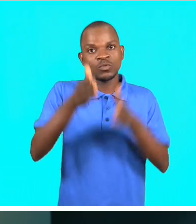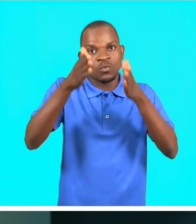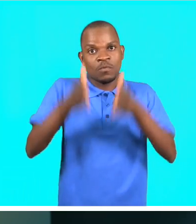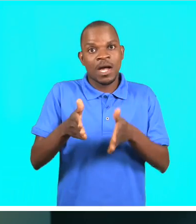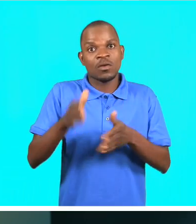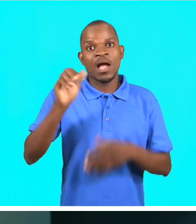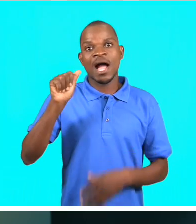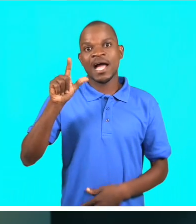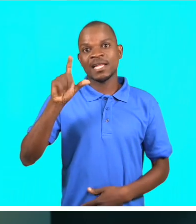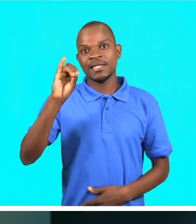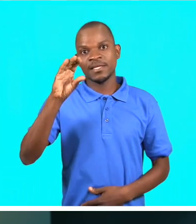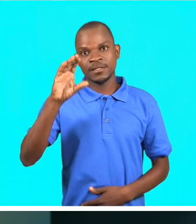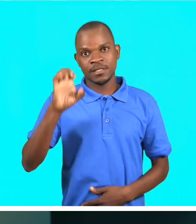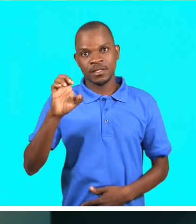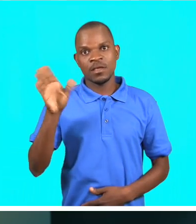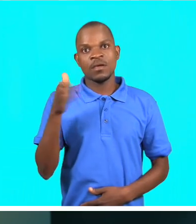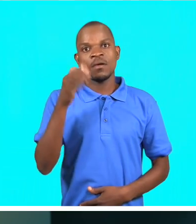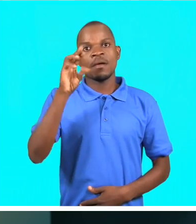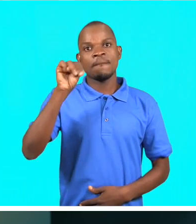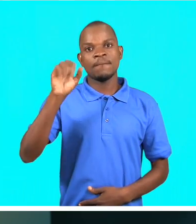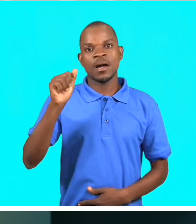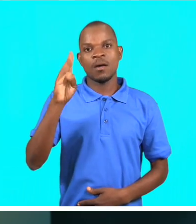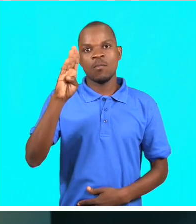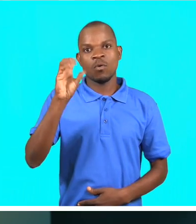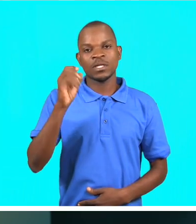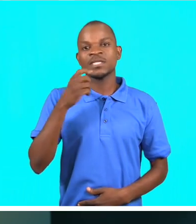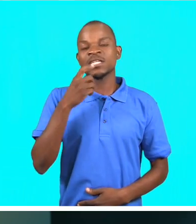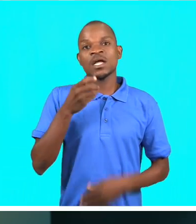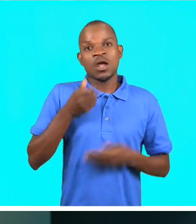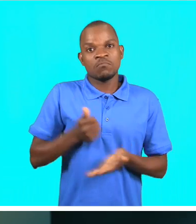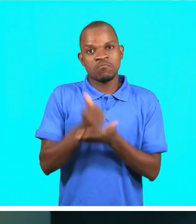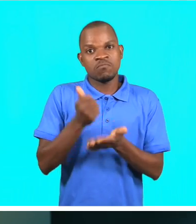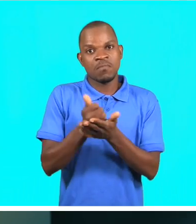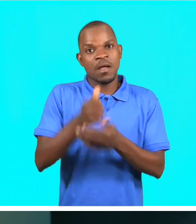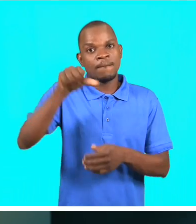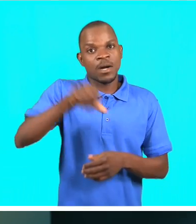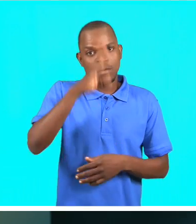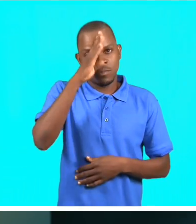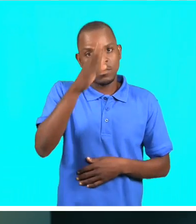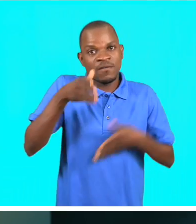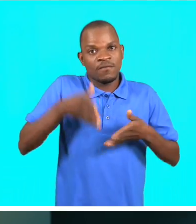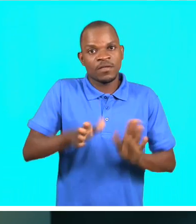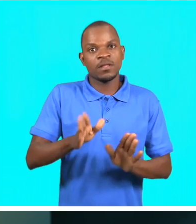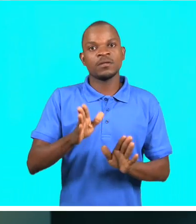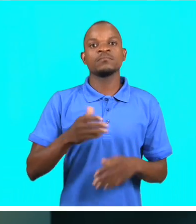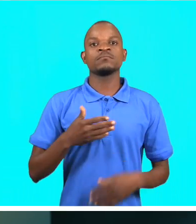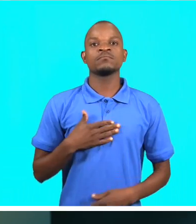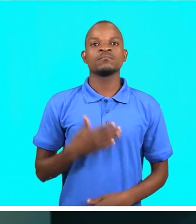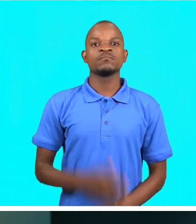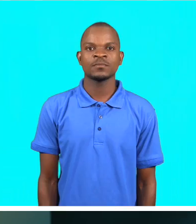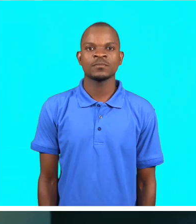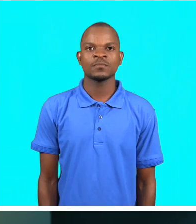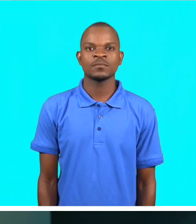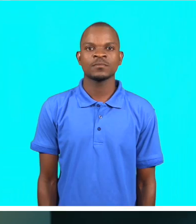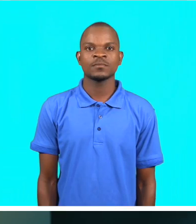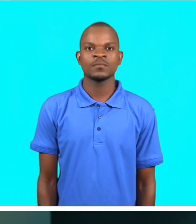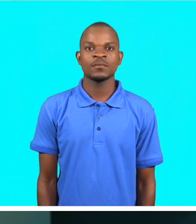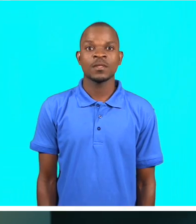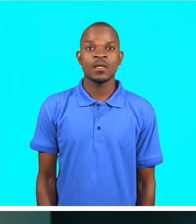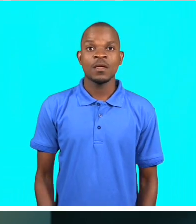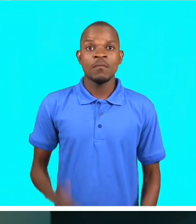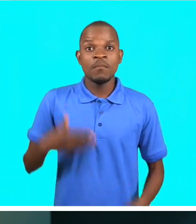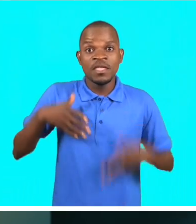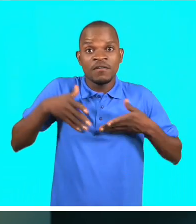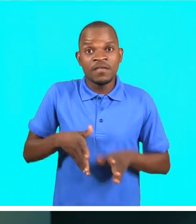Direitos Humanos, Alice Mabota, de estar a apoiar o mau comportamento da sua filha. Marginal por detrás da